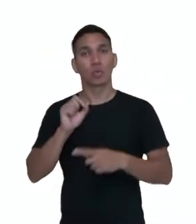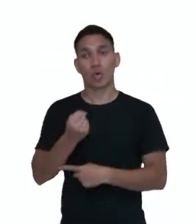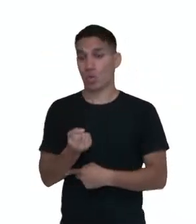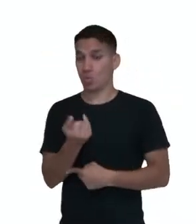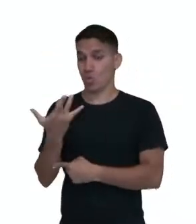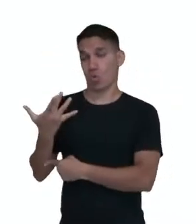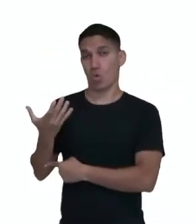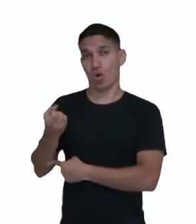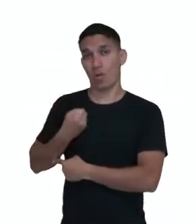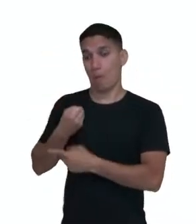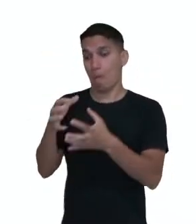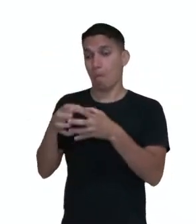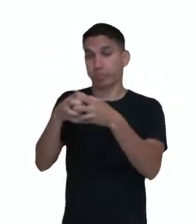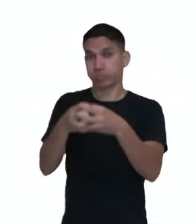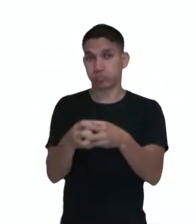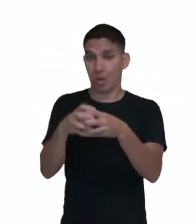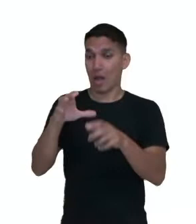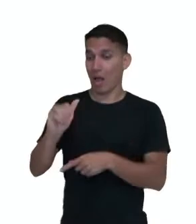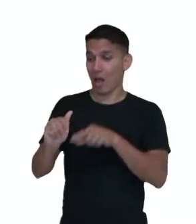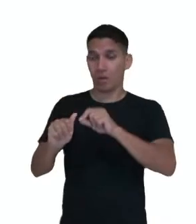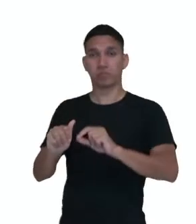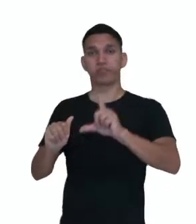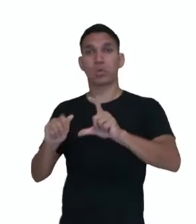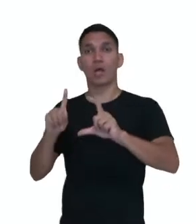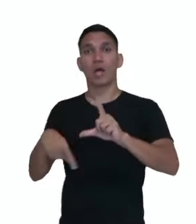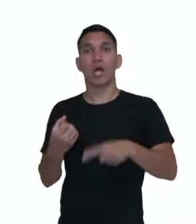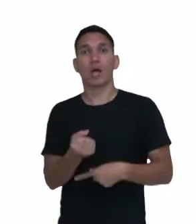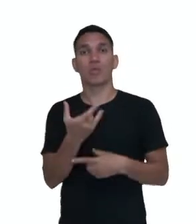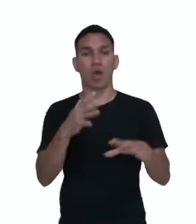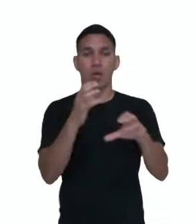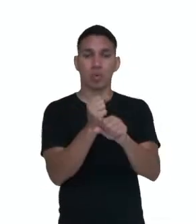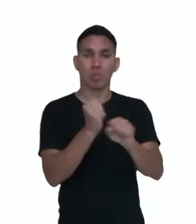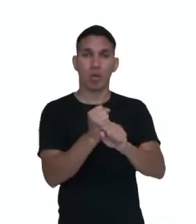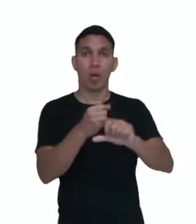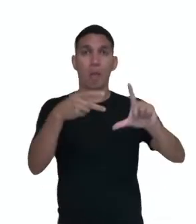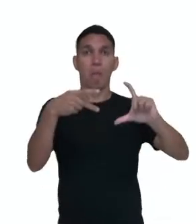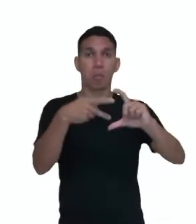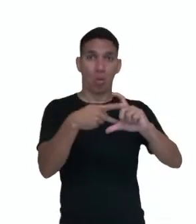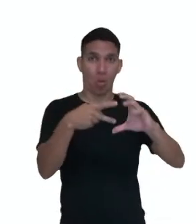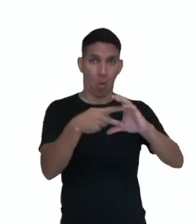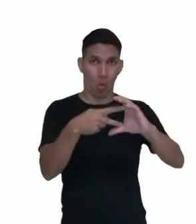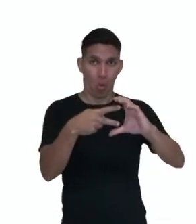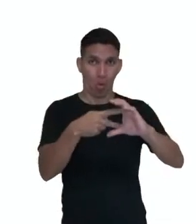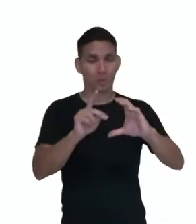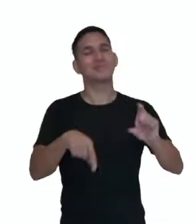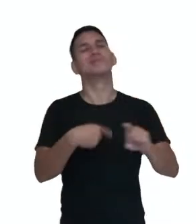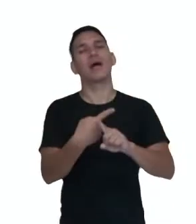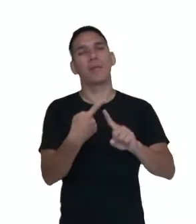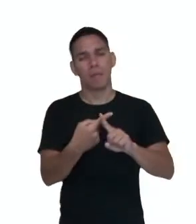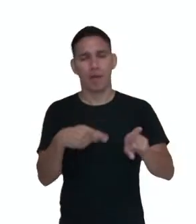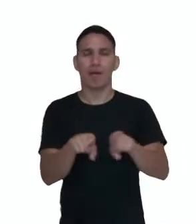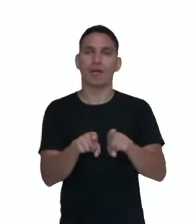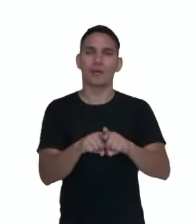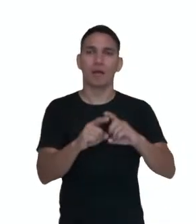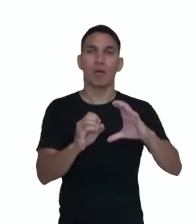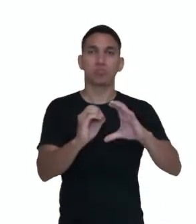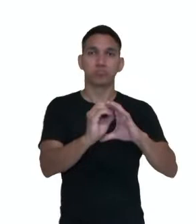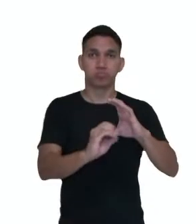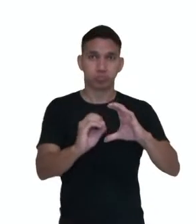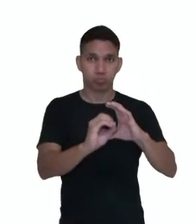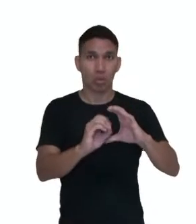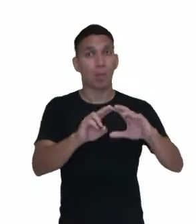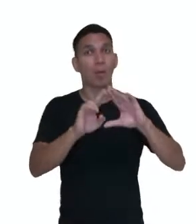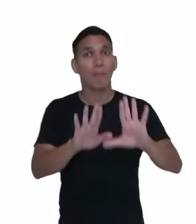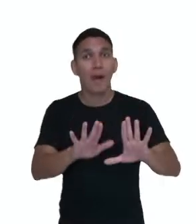é o A maiúsculo, é expresso pela soma entre o número de prótons e de nêutrons e é adimissional, ou seja, não tem